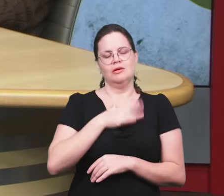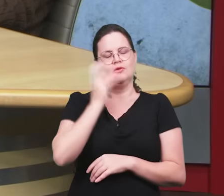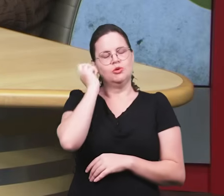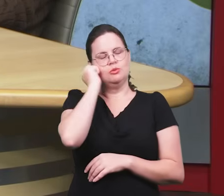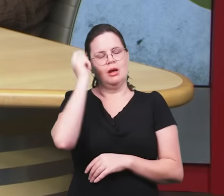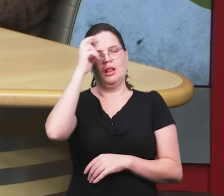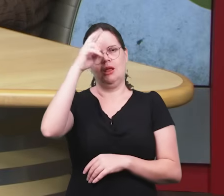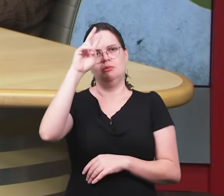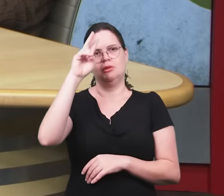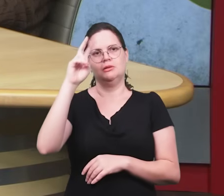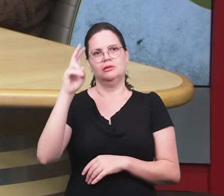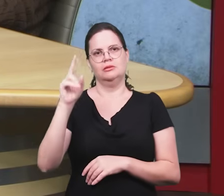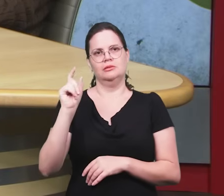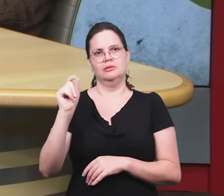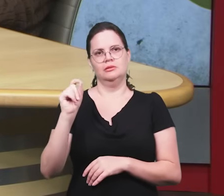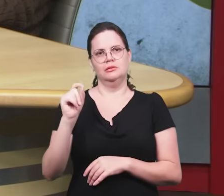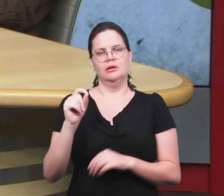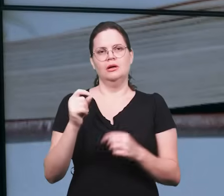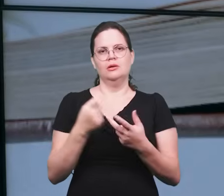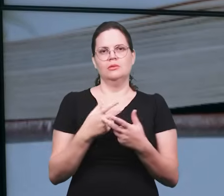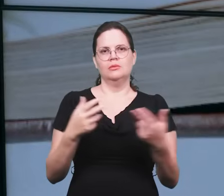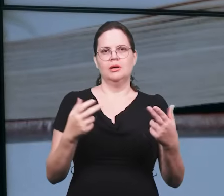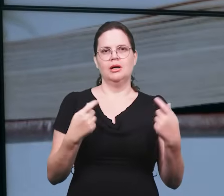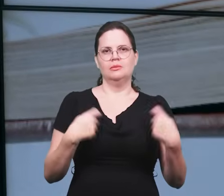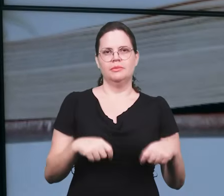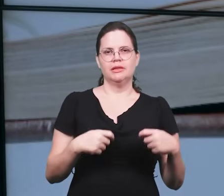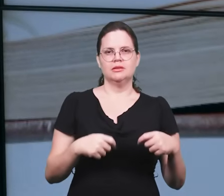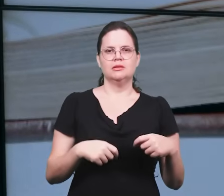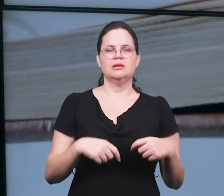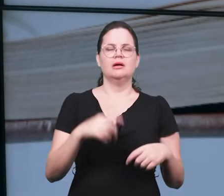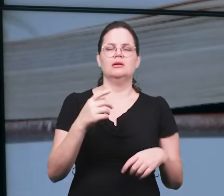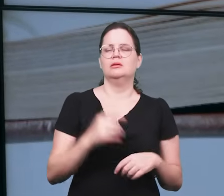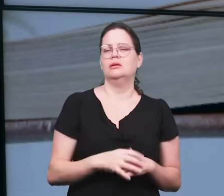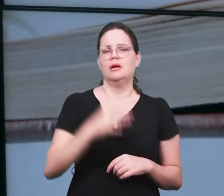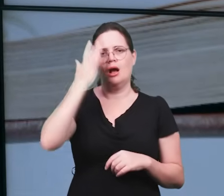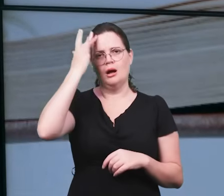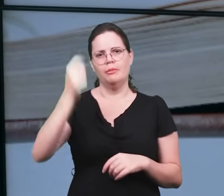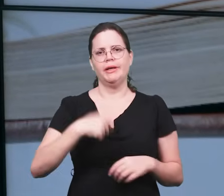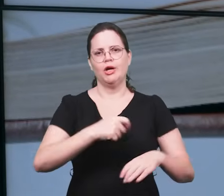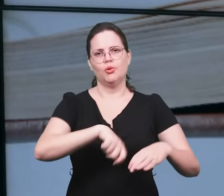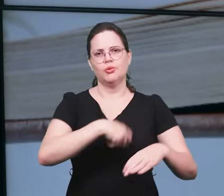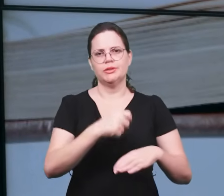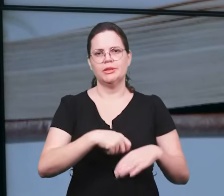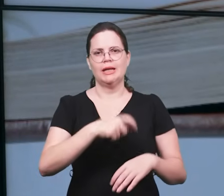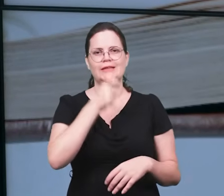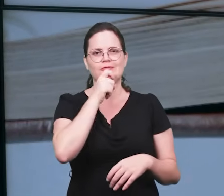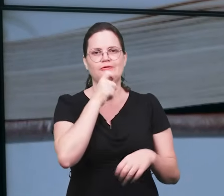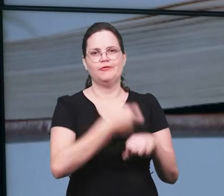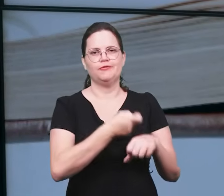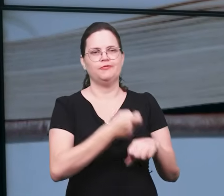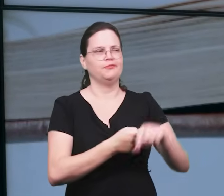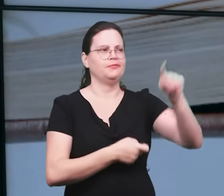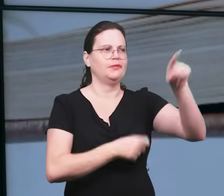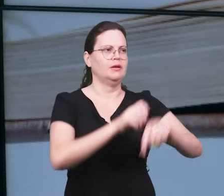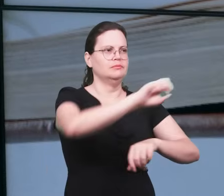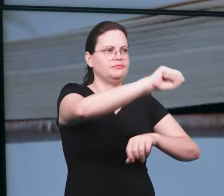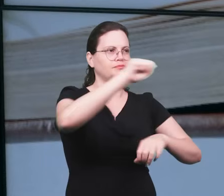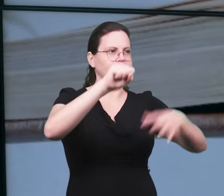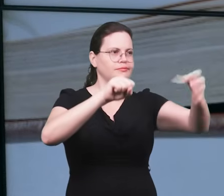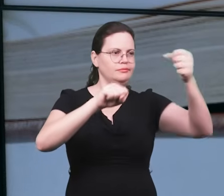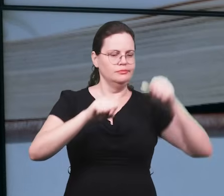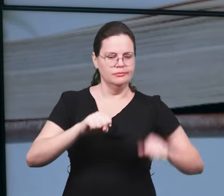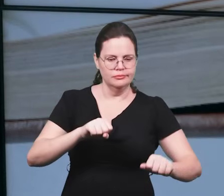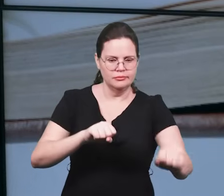você lembra que alguma coisa precisa ser descongelada para amanhã, que você precisa colocar, às vezes, uma